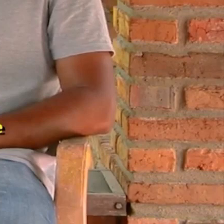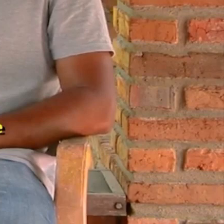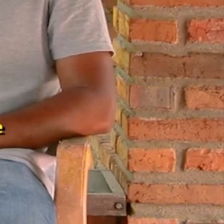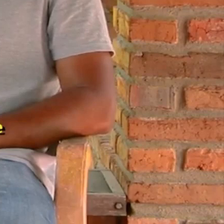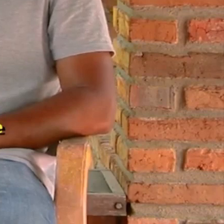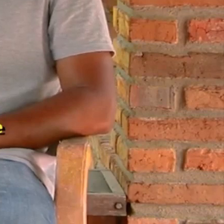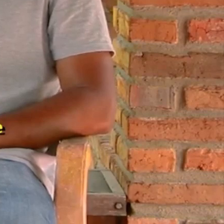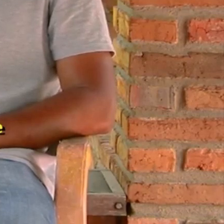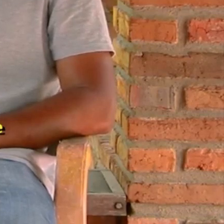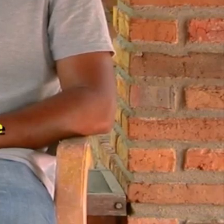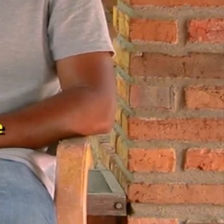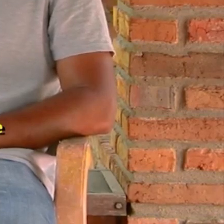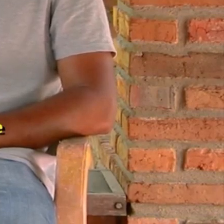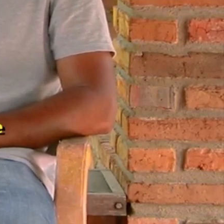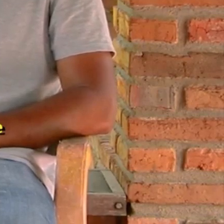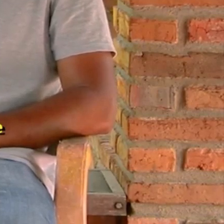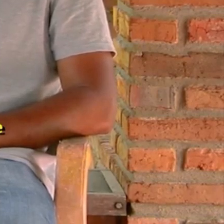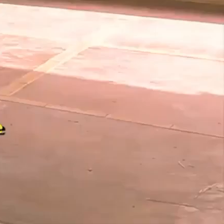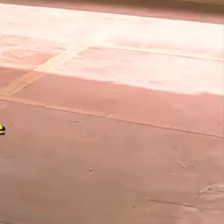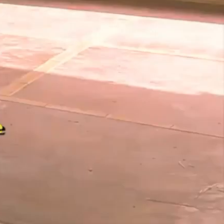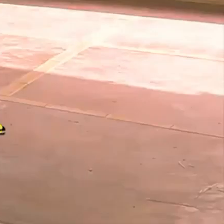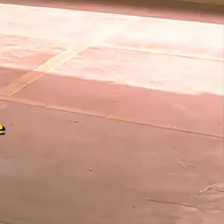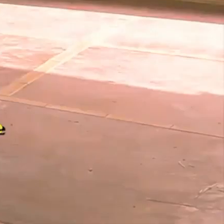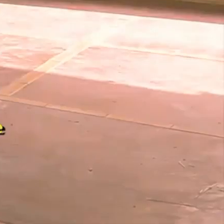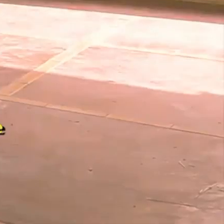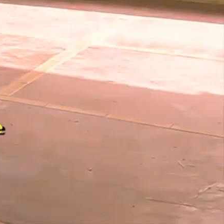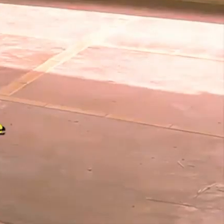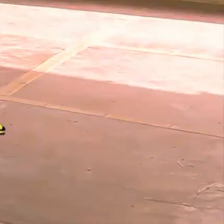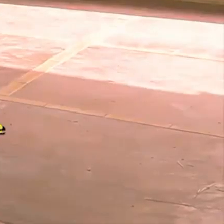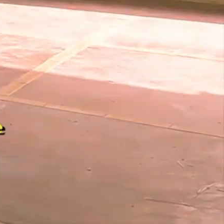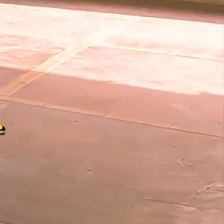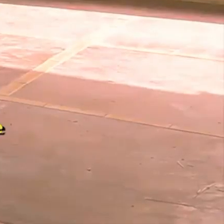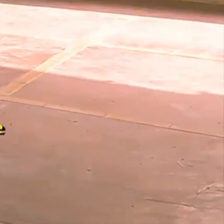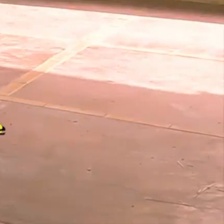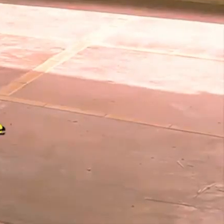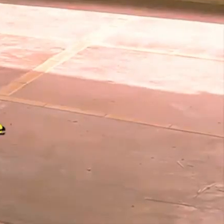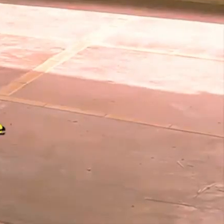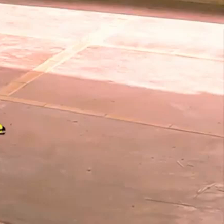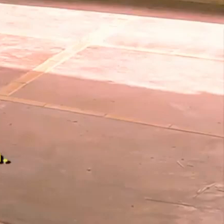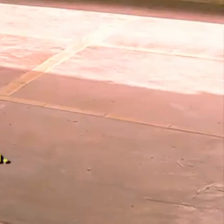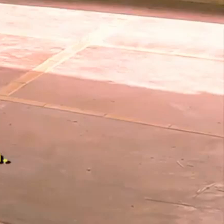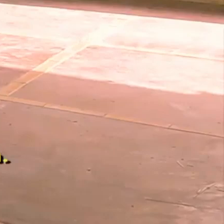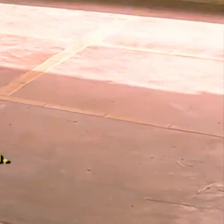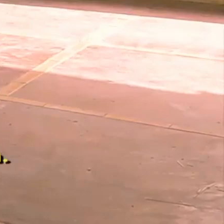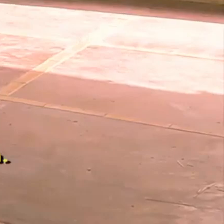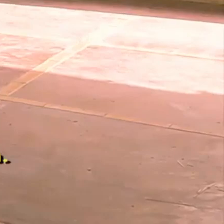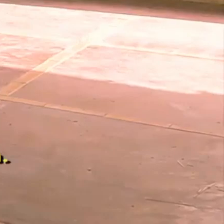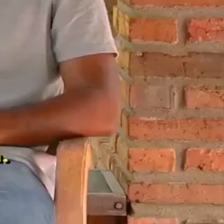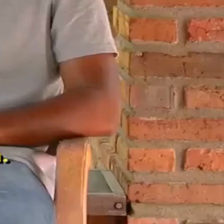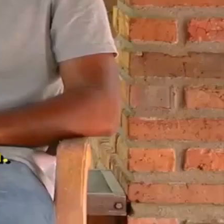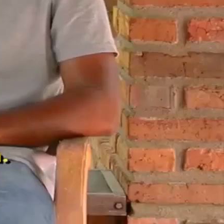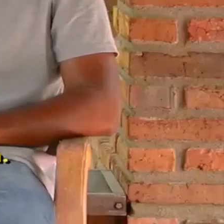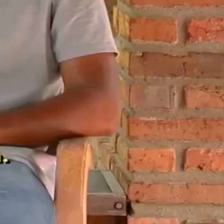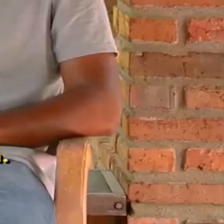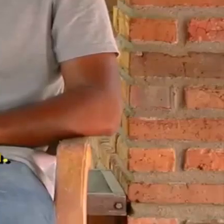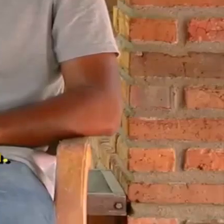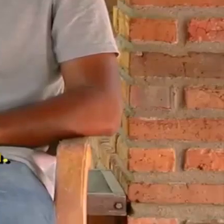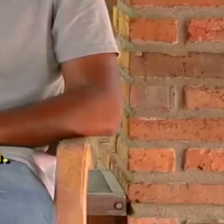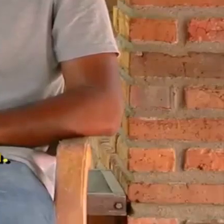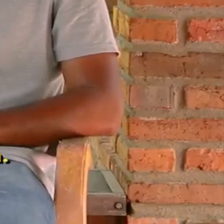It's Ram is one of the gods. His name is Rama. So after